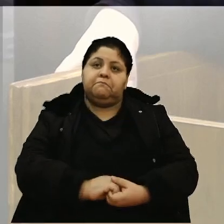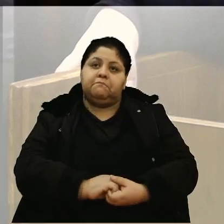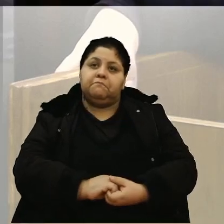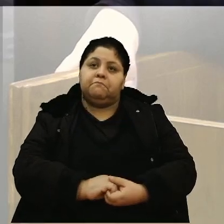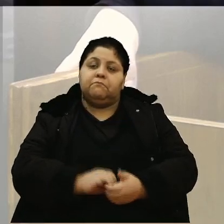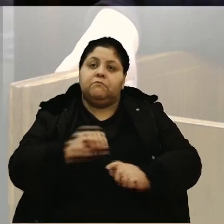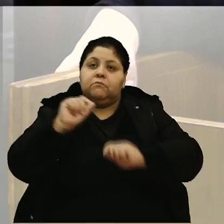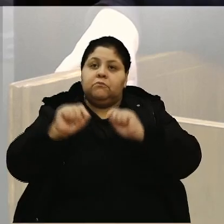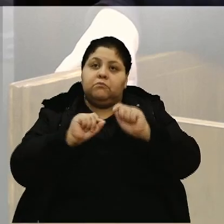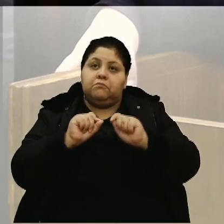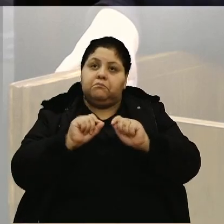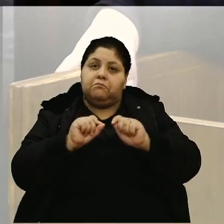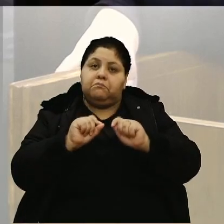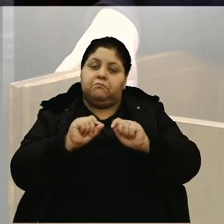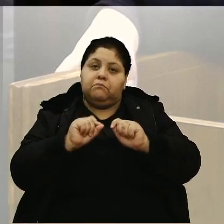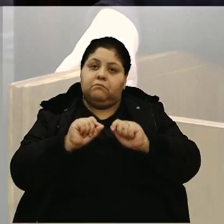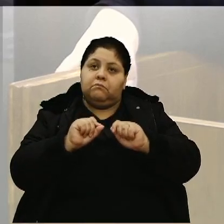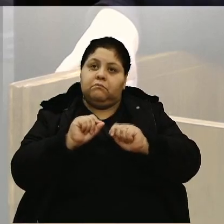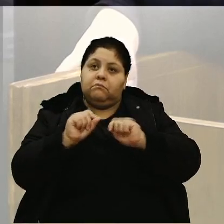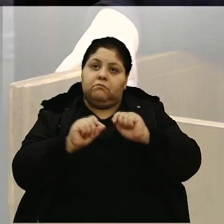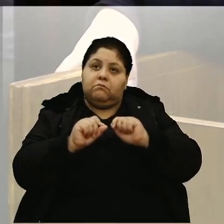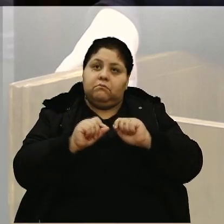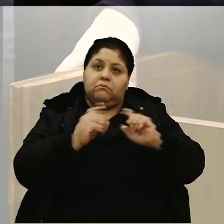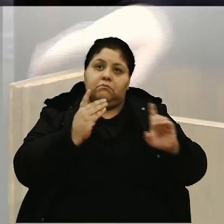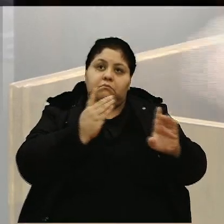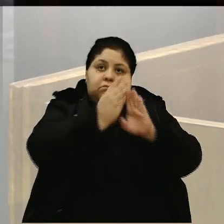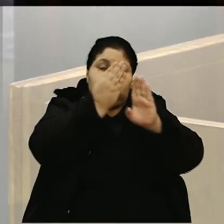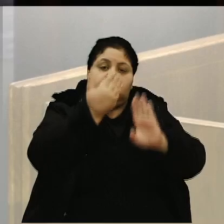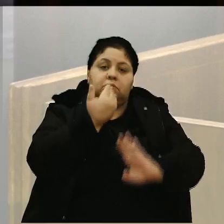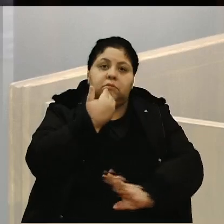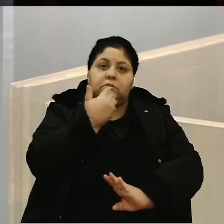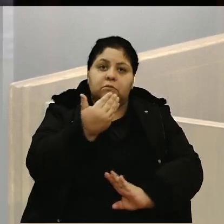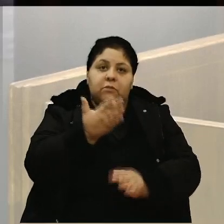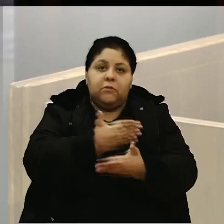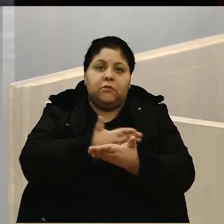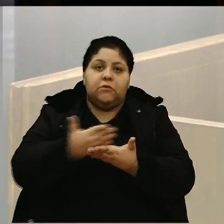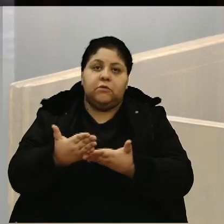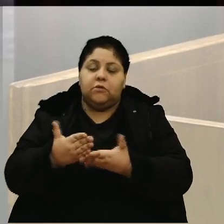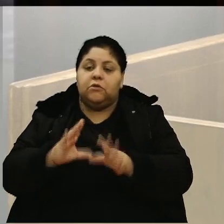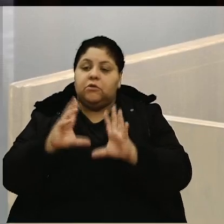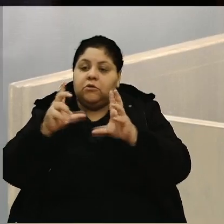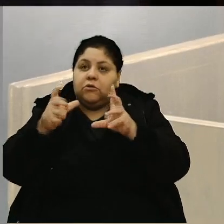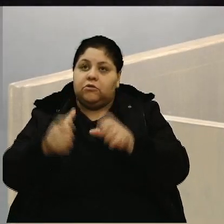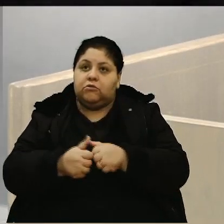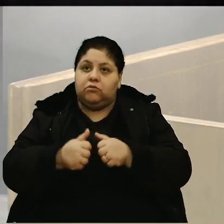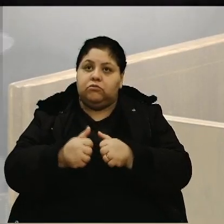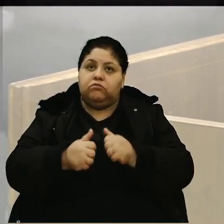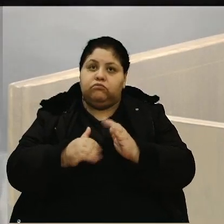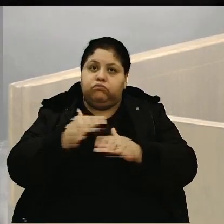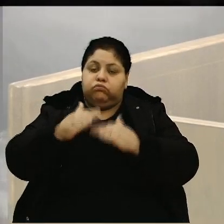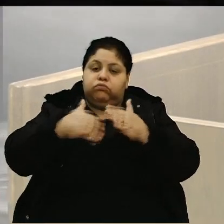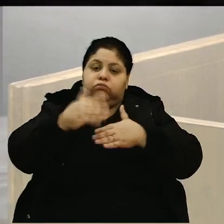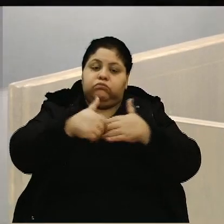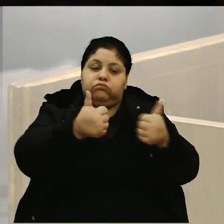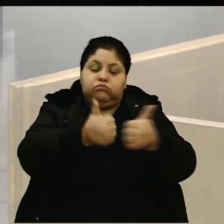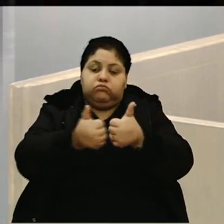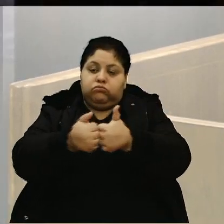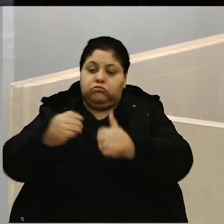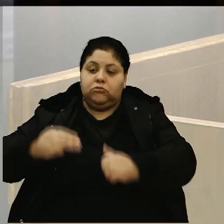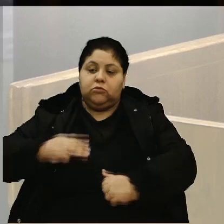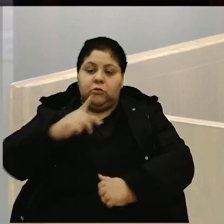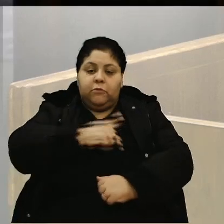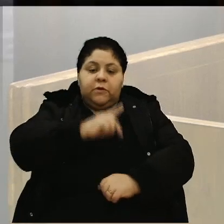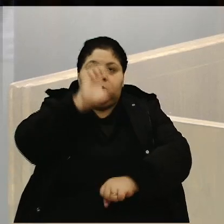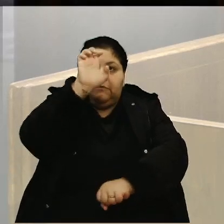O que vai de encontro ao nosso pedido inicial a todas as tratativas havidas junto ao Ministério Público do